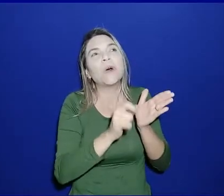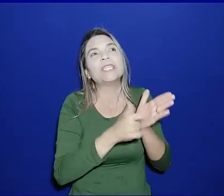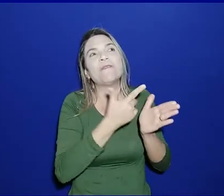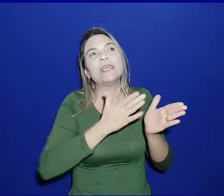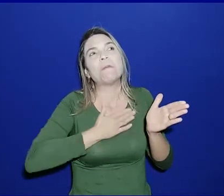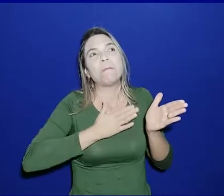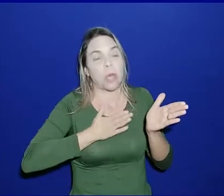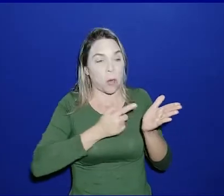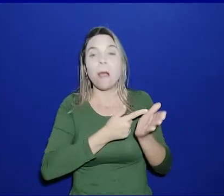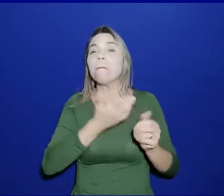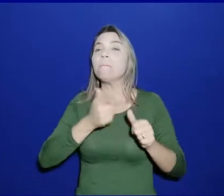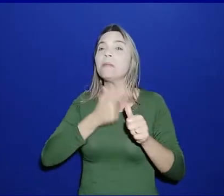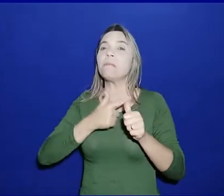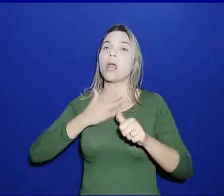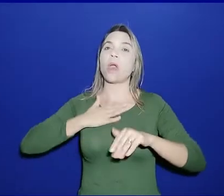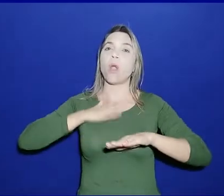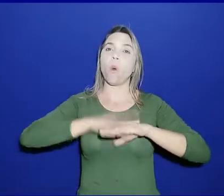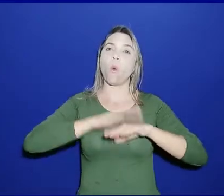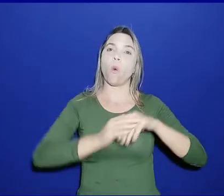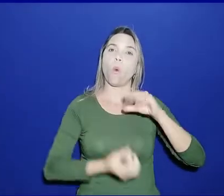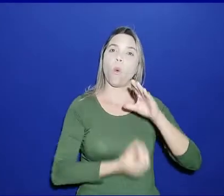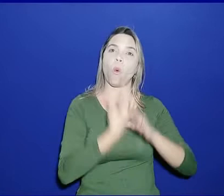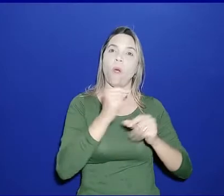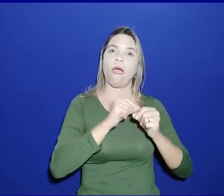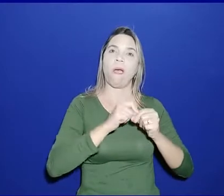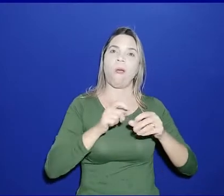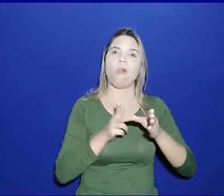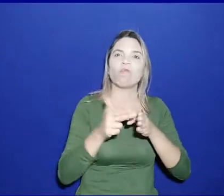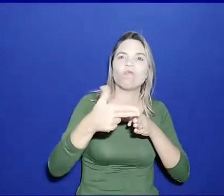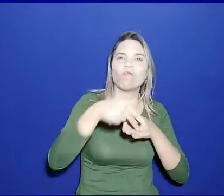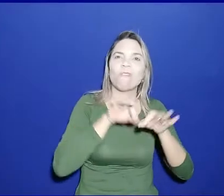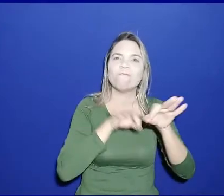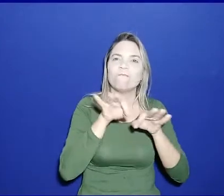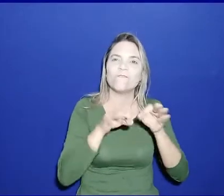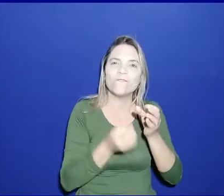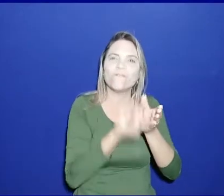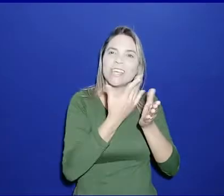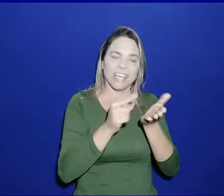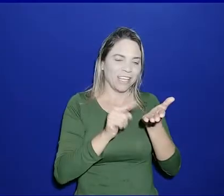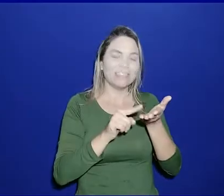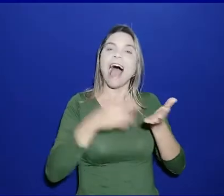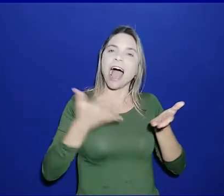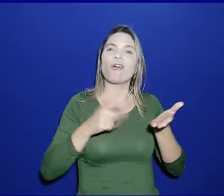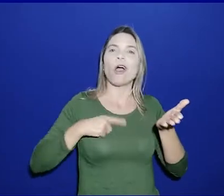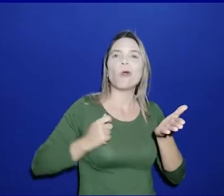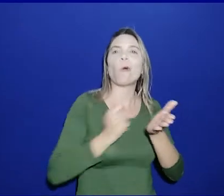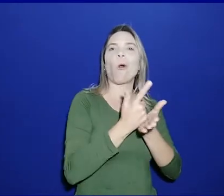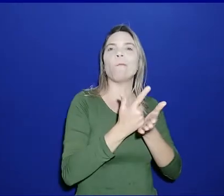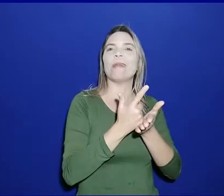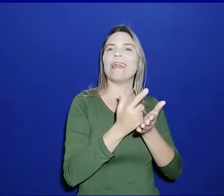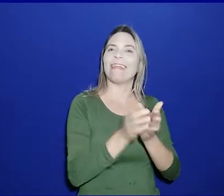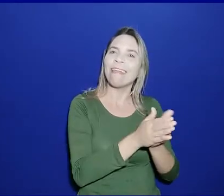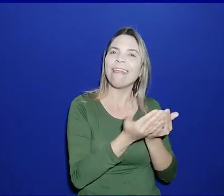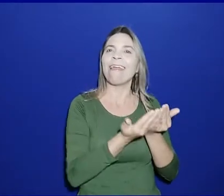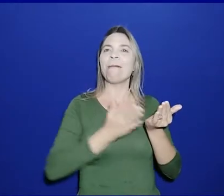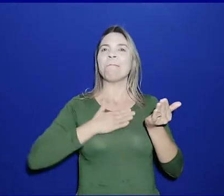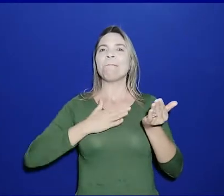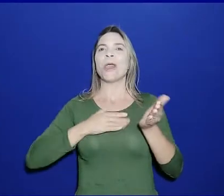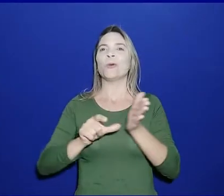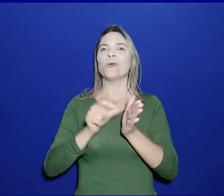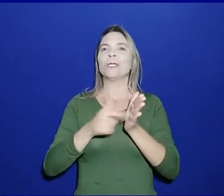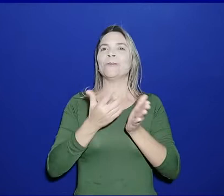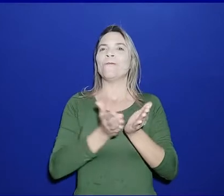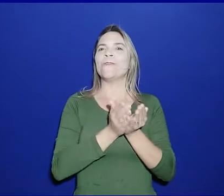vezes. Primeiro porque eu te criei, depois porque eu te comprei. Você é meu 2